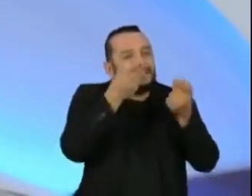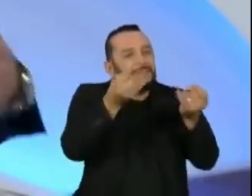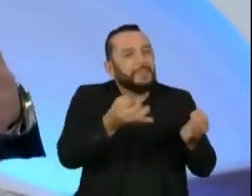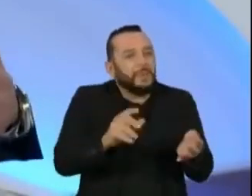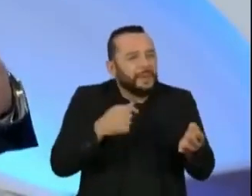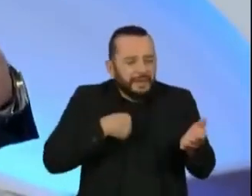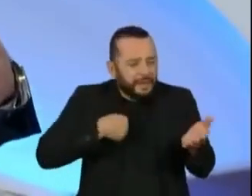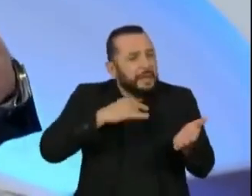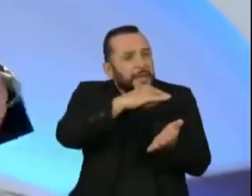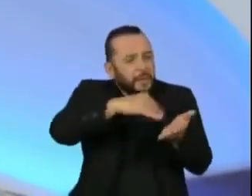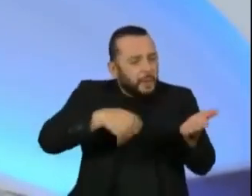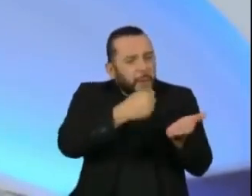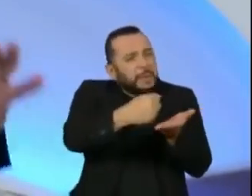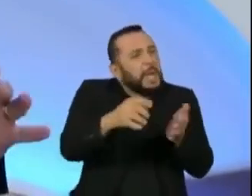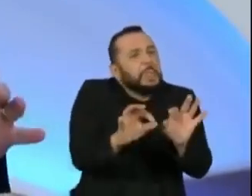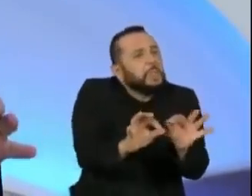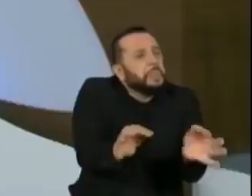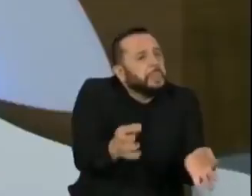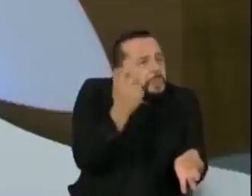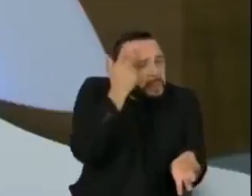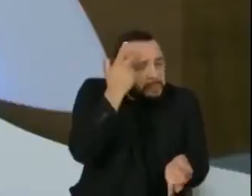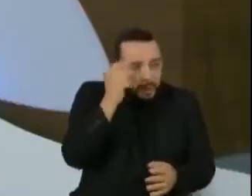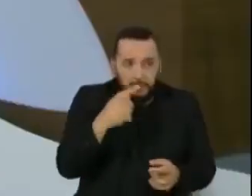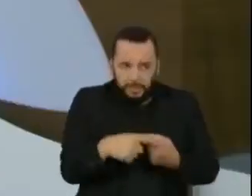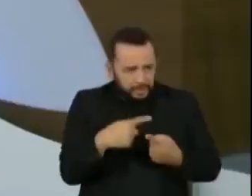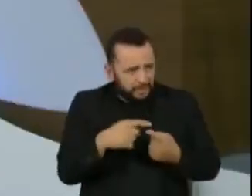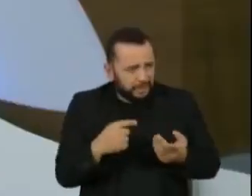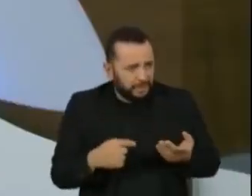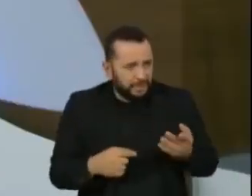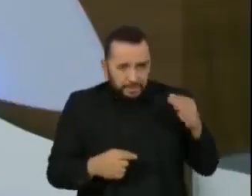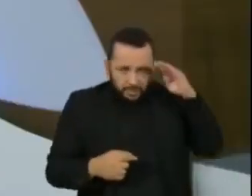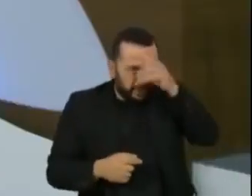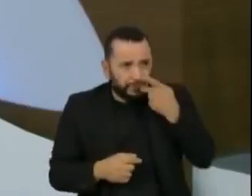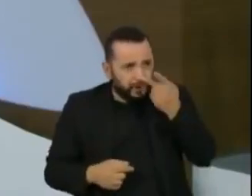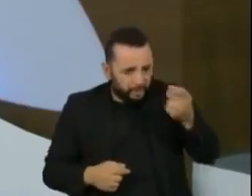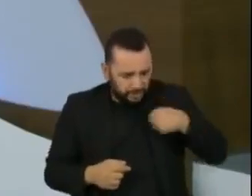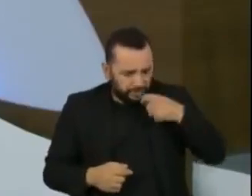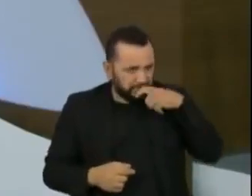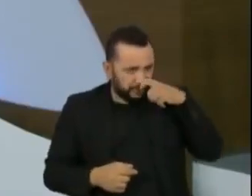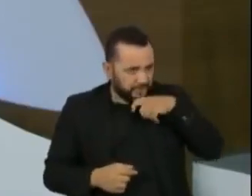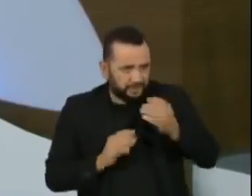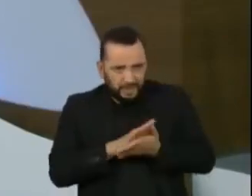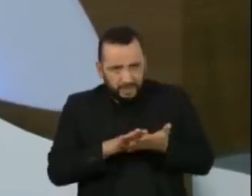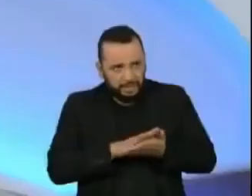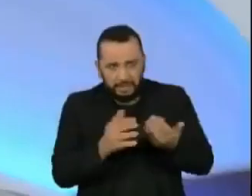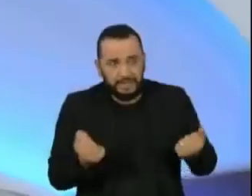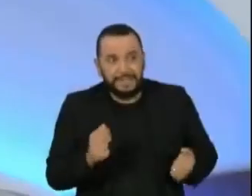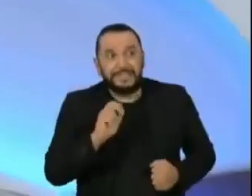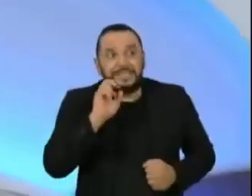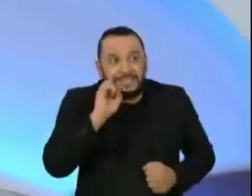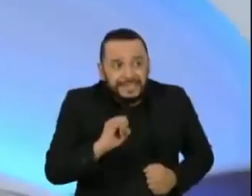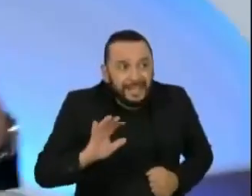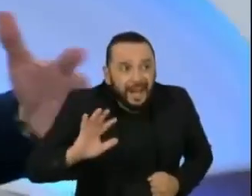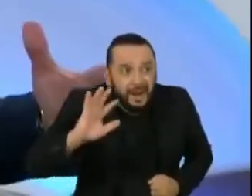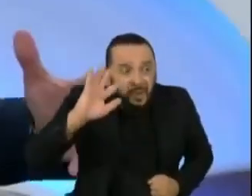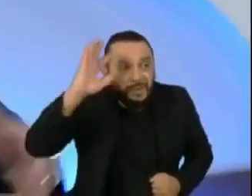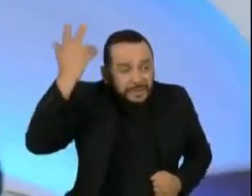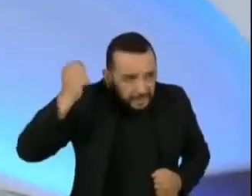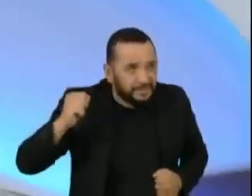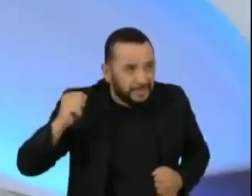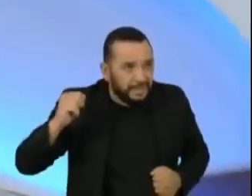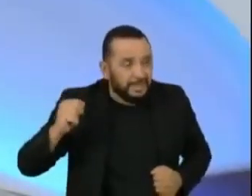Eu vou inverter a pergunta. Em nenhum momento ele me desmente, até porque, volto a dizer, se isso ocorrer, eu vou clamar para quem me